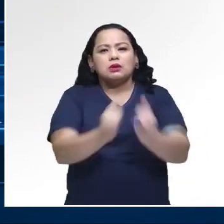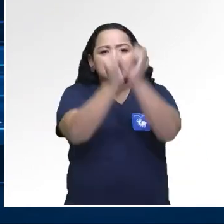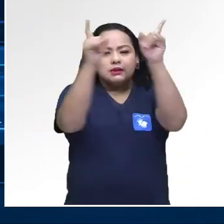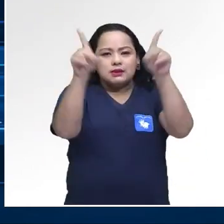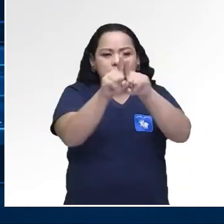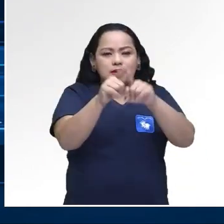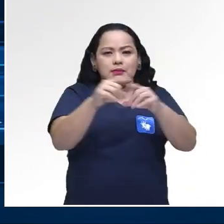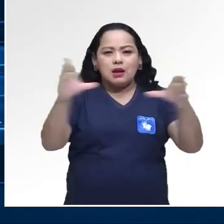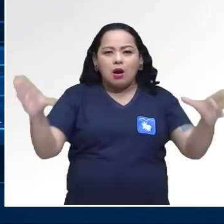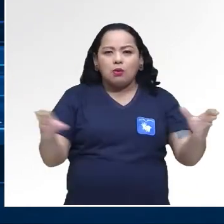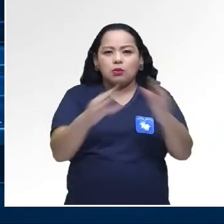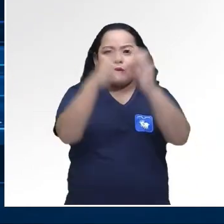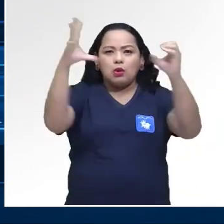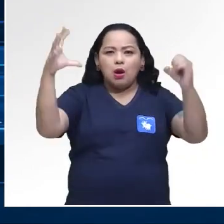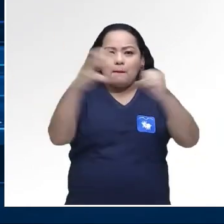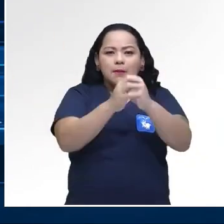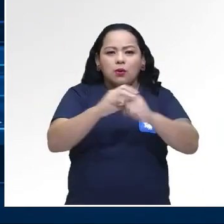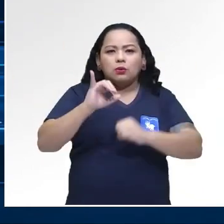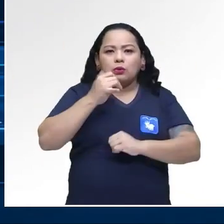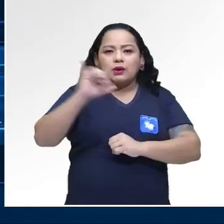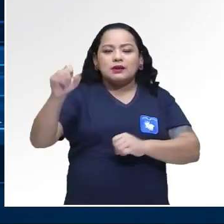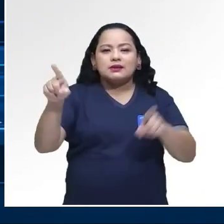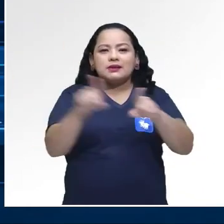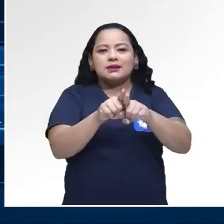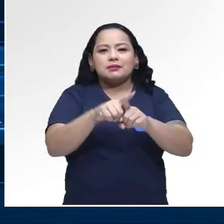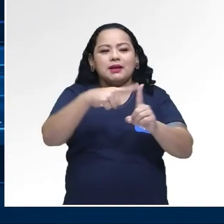usina nuclear, né, e também usinas